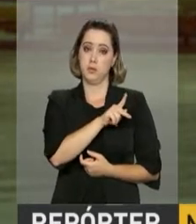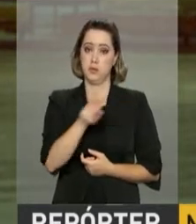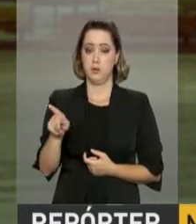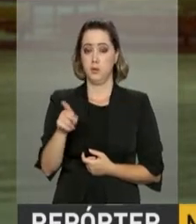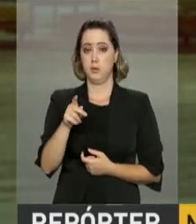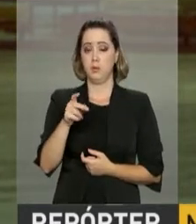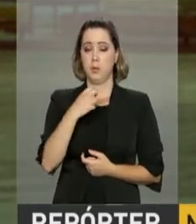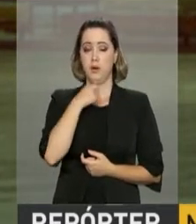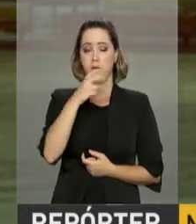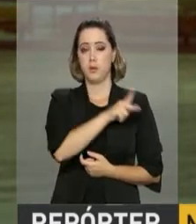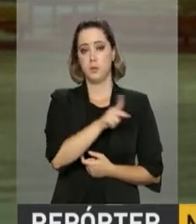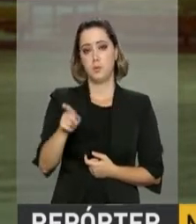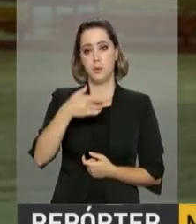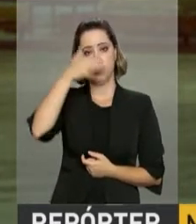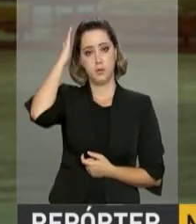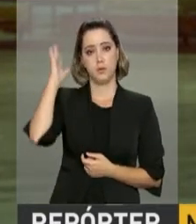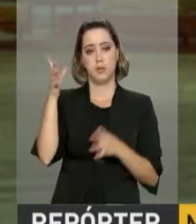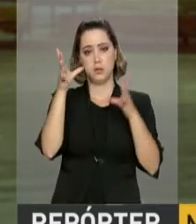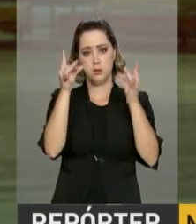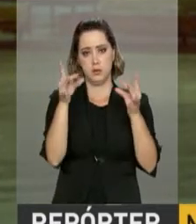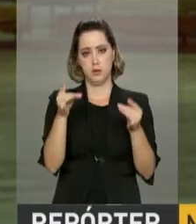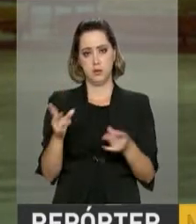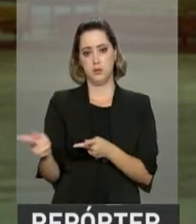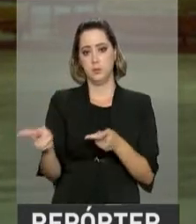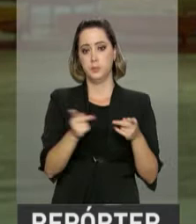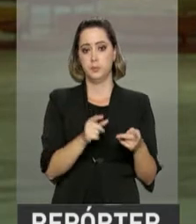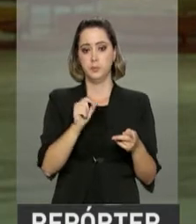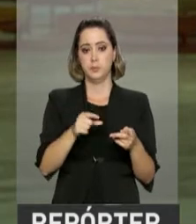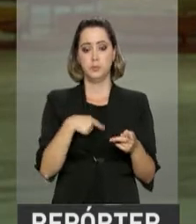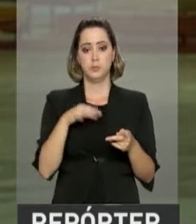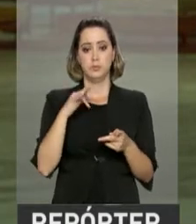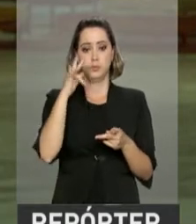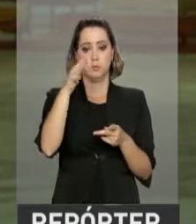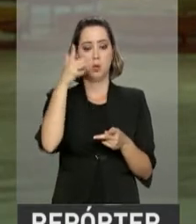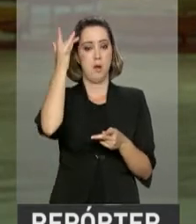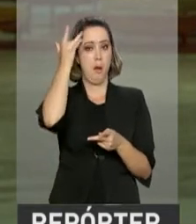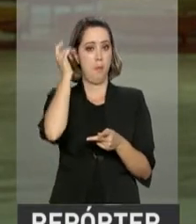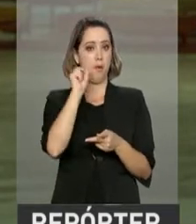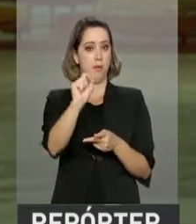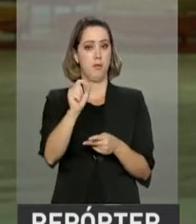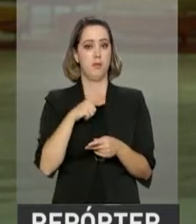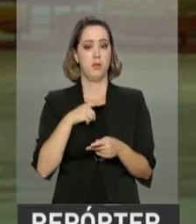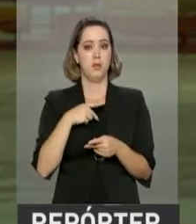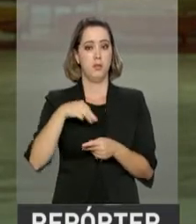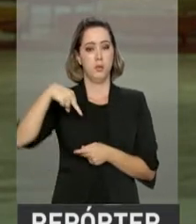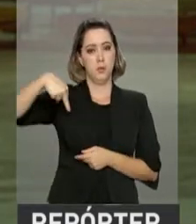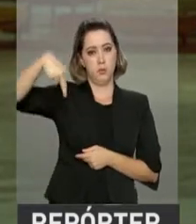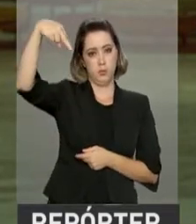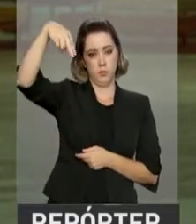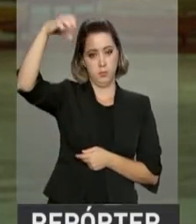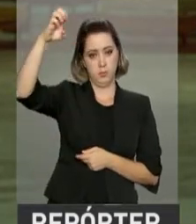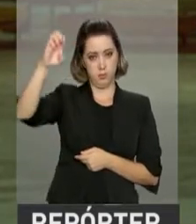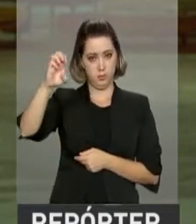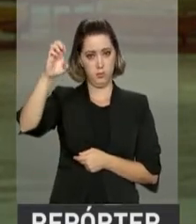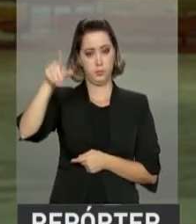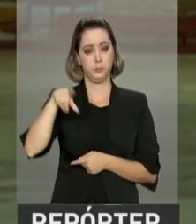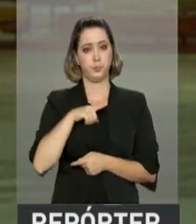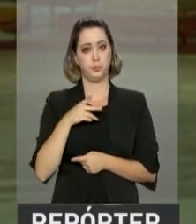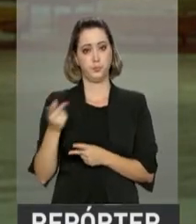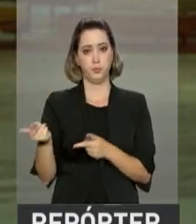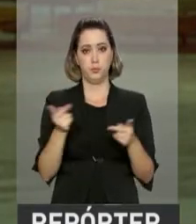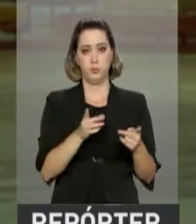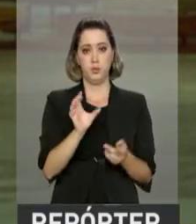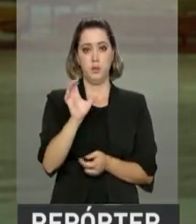carola detalhou essa viagem do presidente michel temer fará amanhã ao nordeste ele vai visitar a cidade de